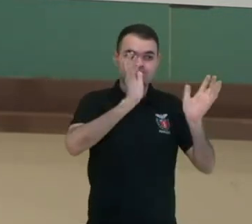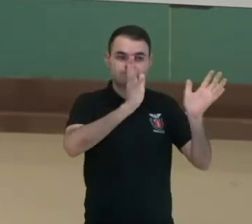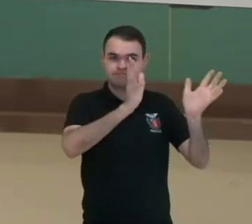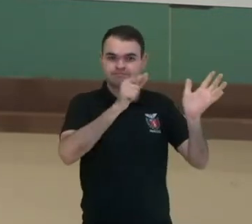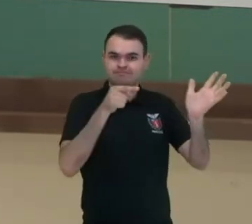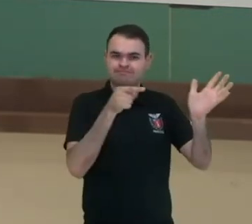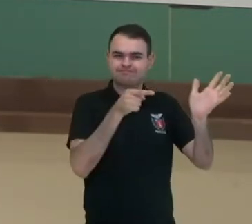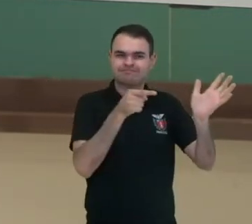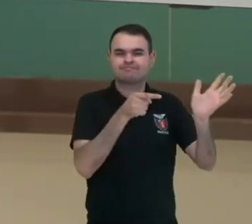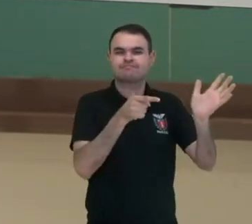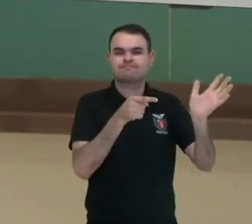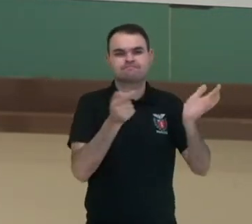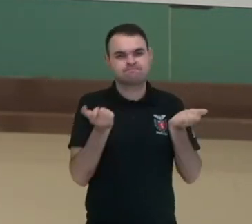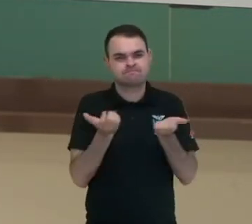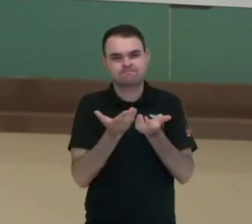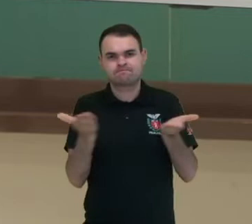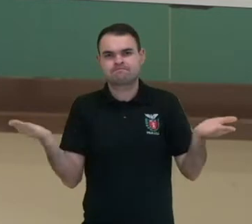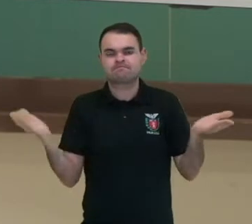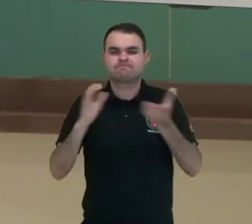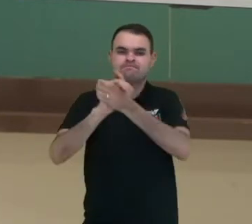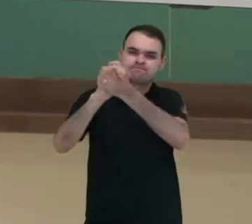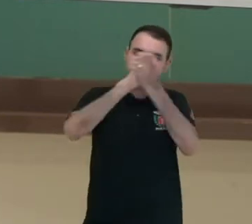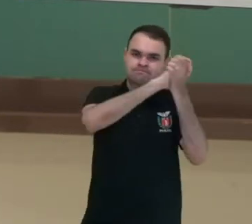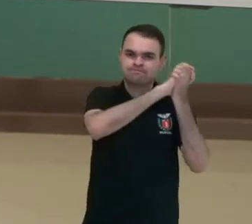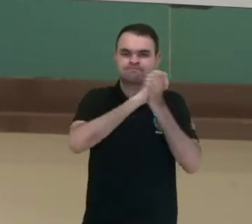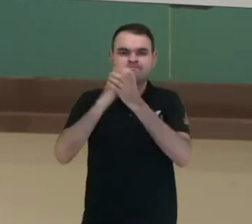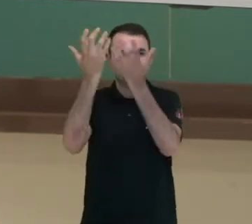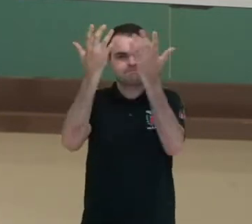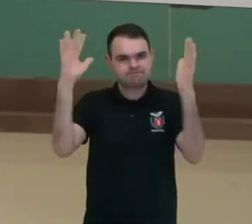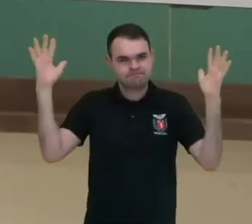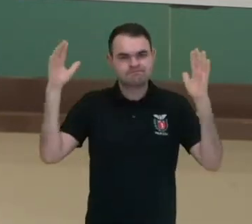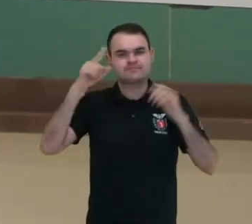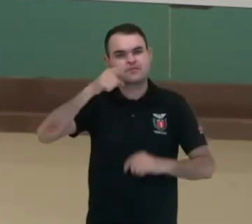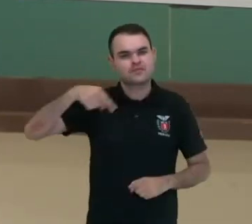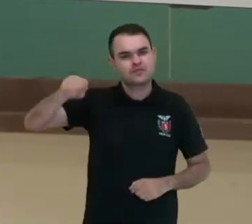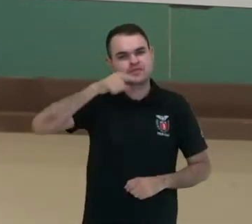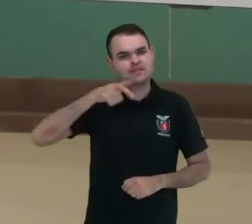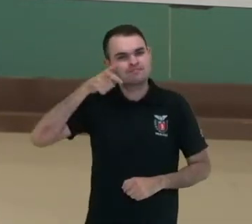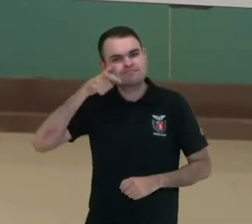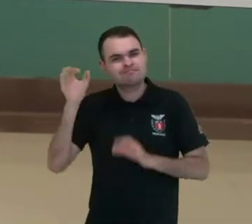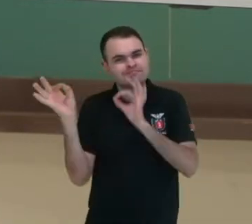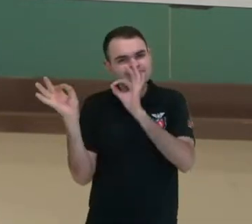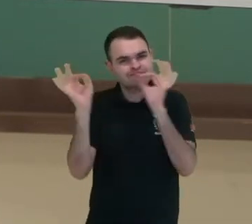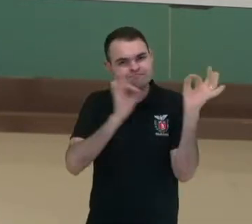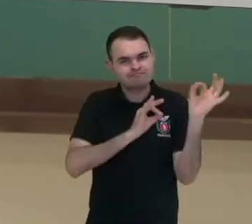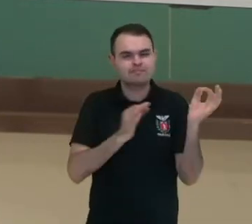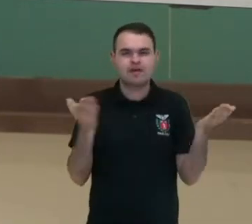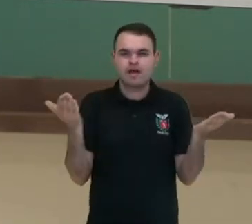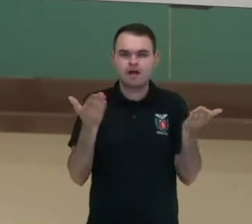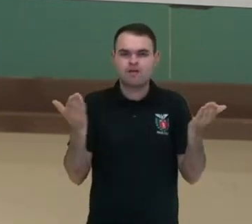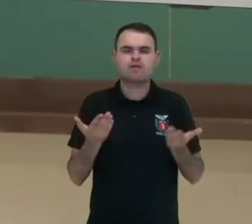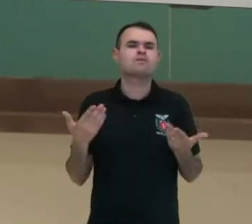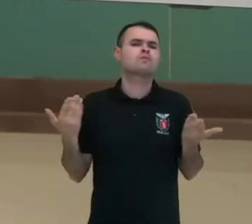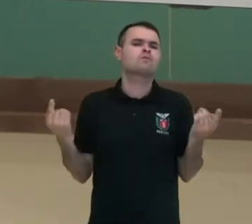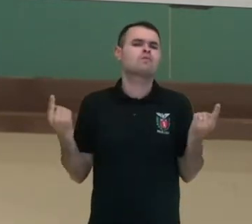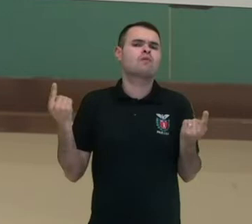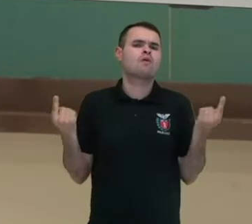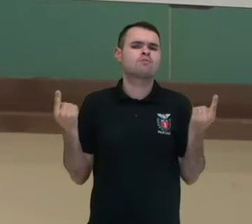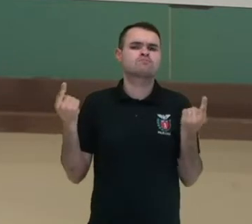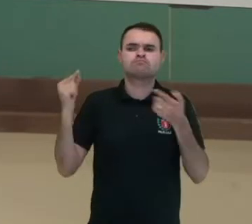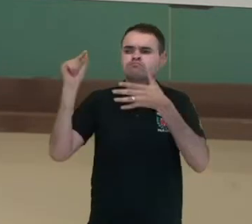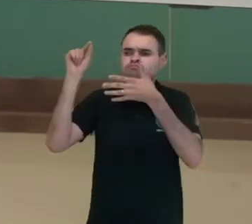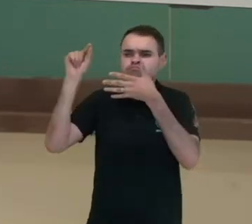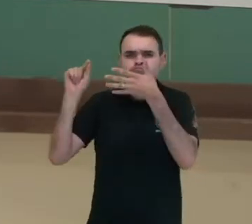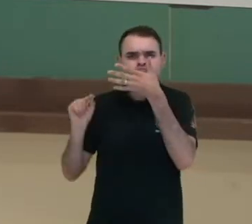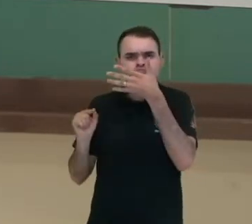sinais. Parabenizo a todos vocês por estarem aí nos prestigiando e vamos ver então quais são os objetivos